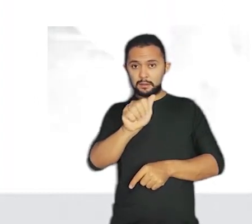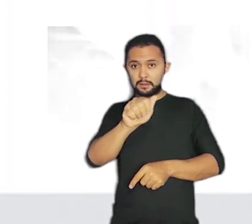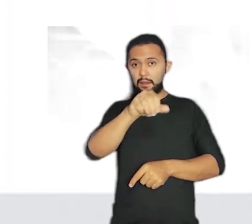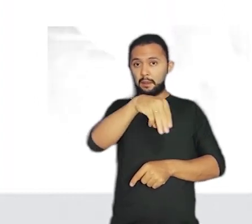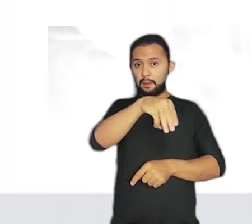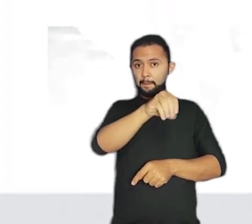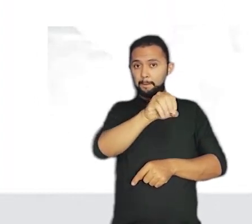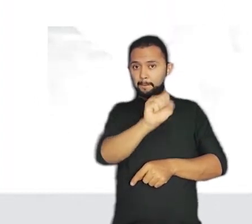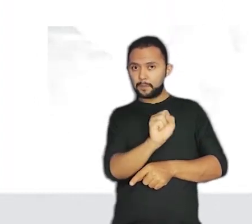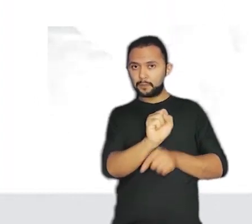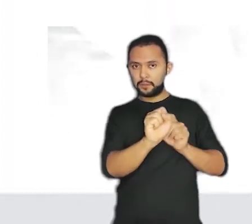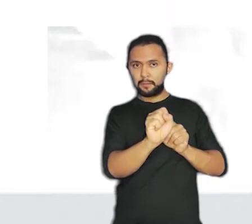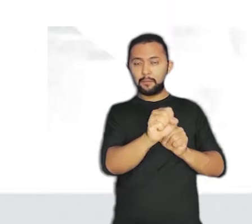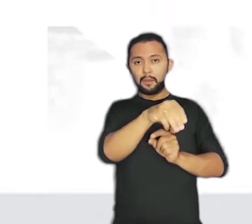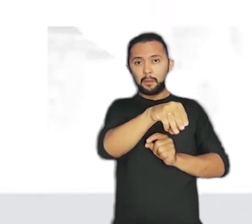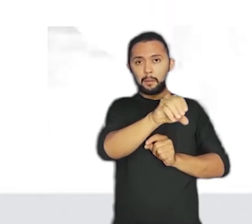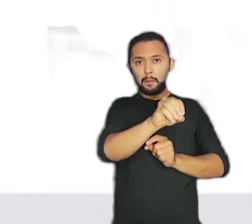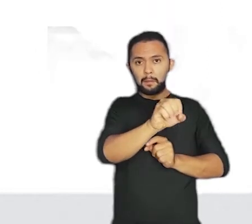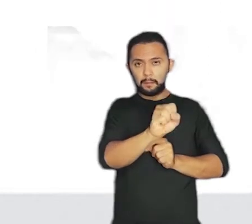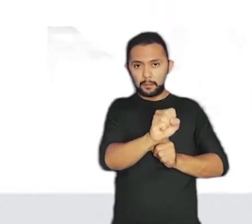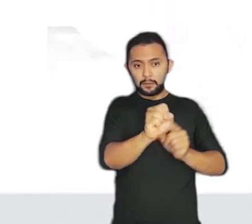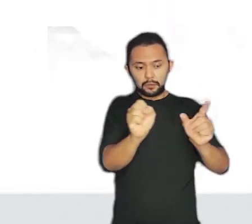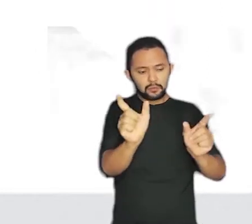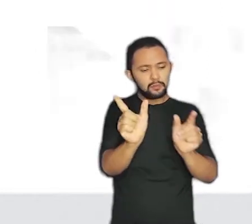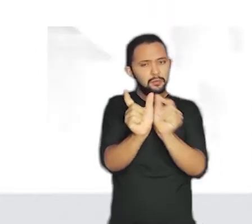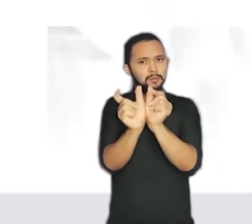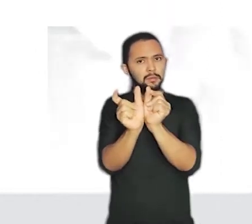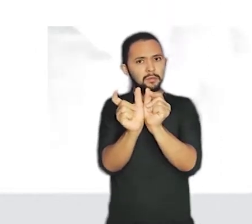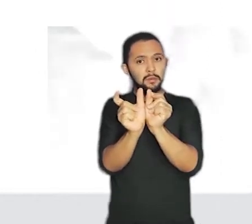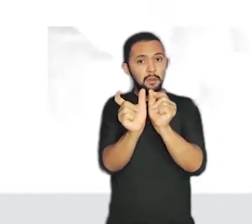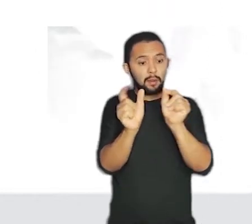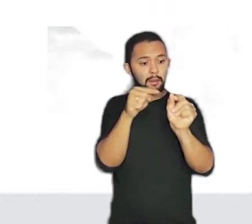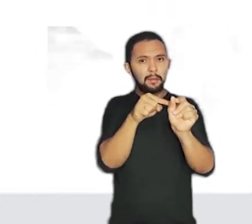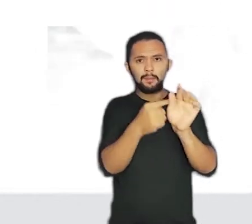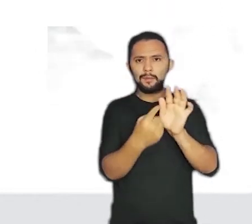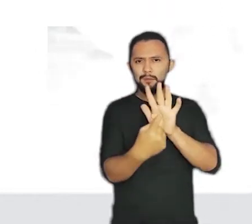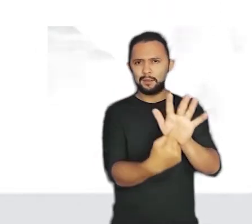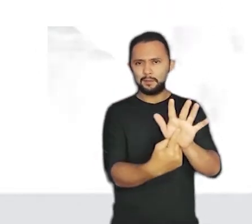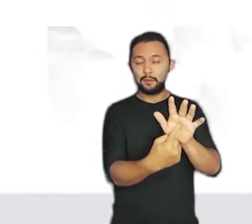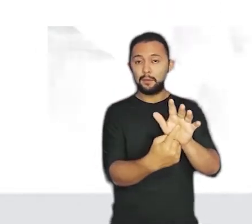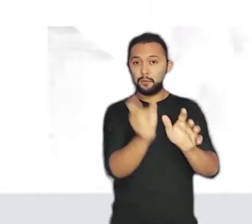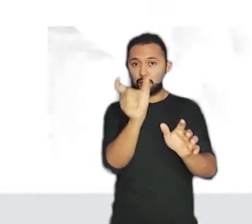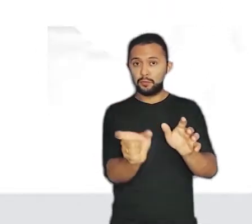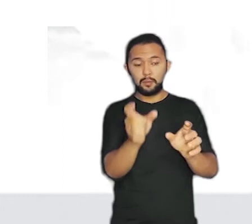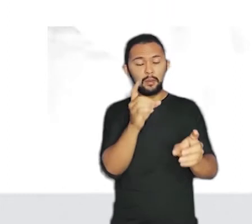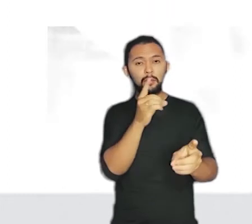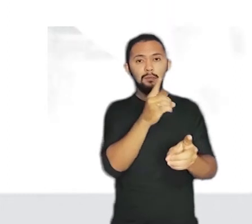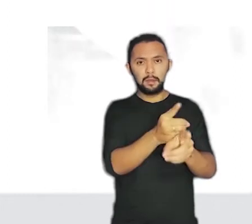nós. Nós estamos muito orgulhosos de vocês. Então o sujeito ele está oculto. Mas eu